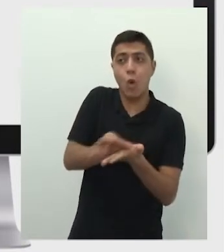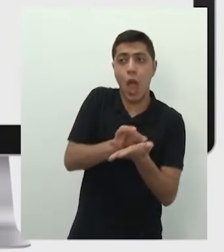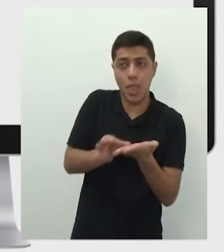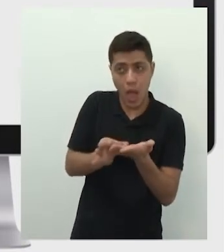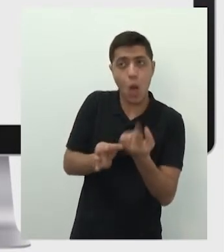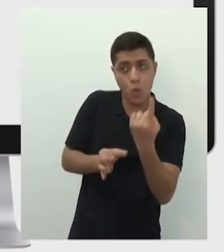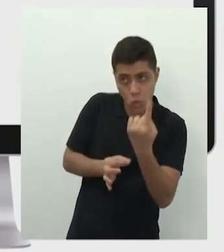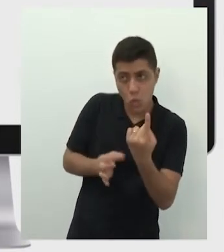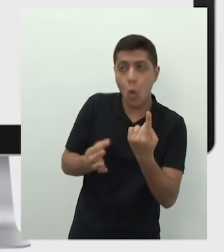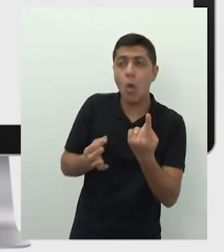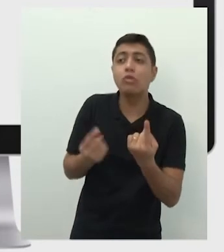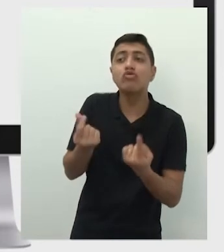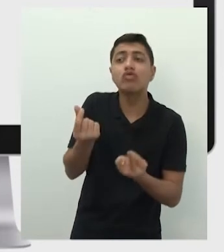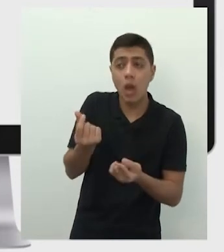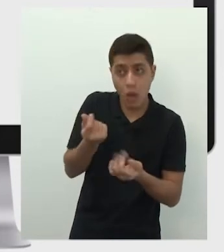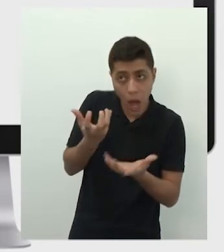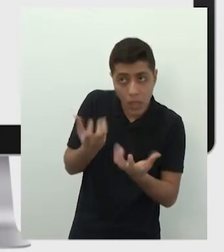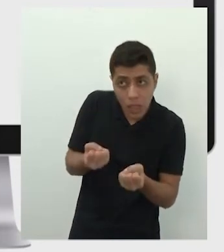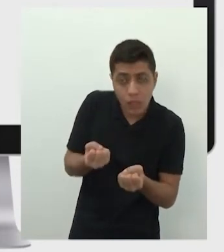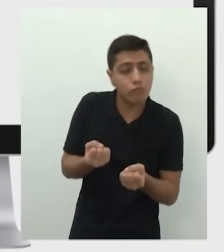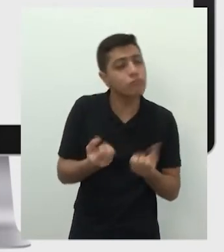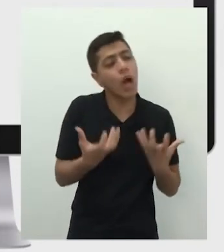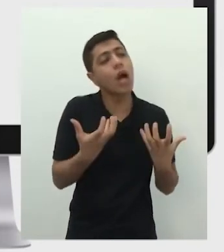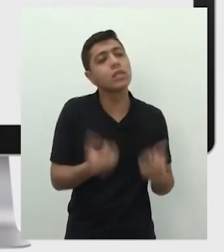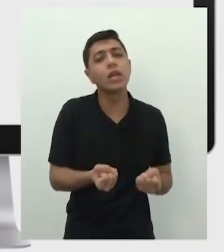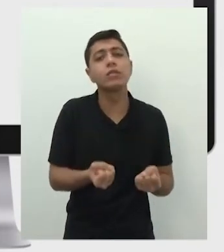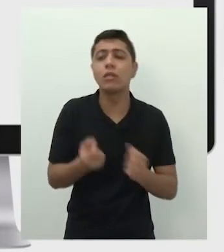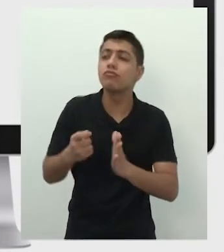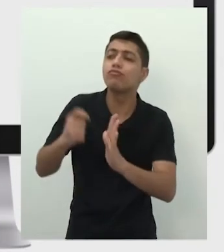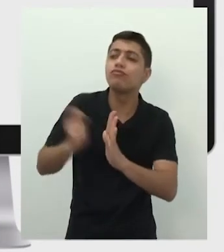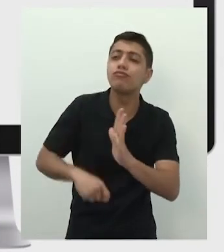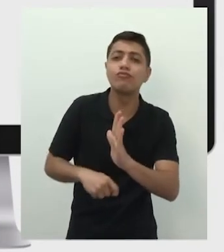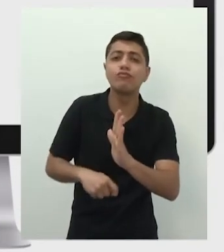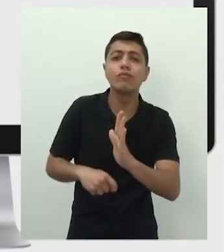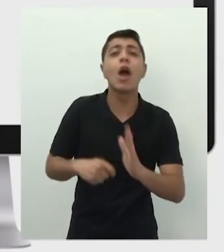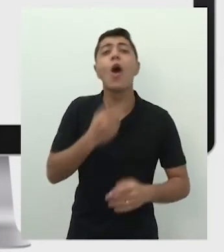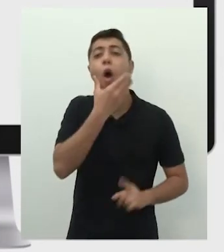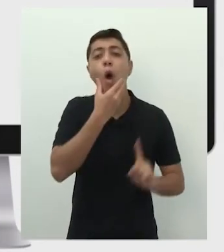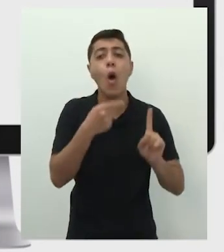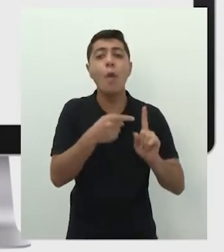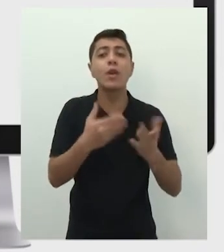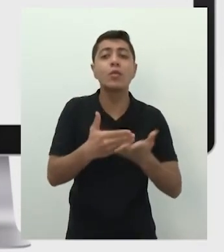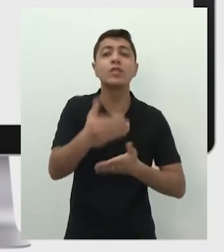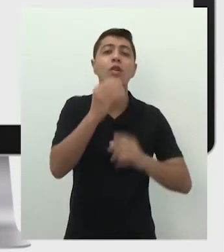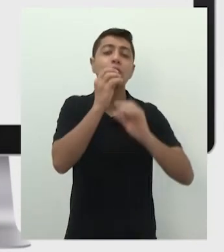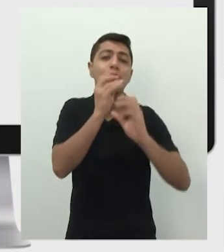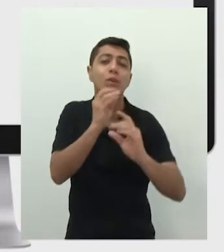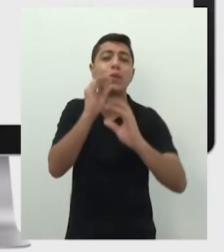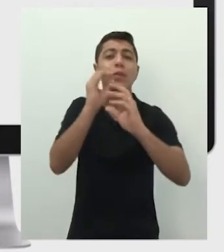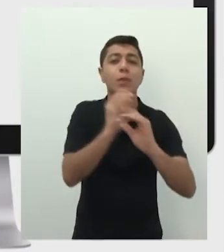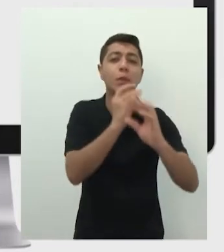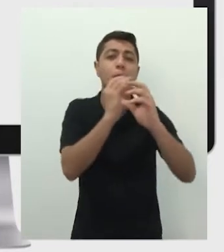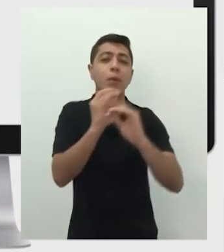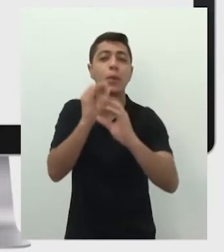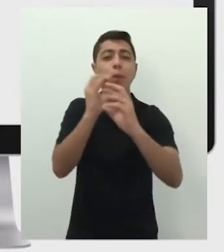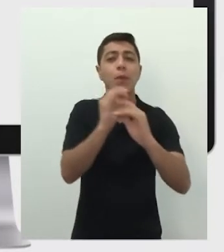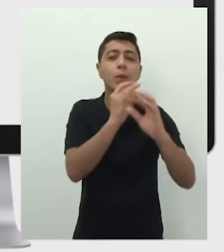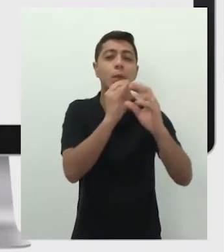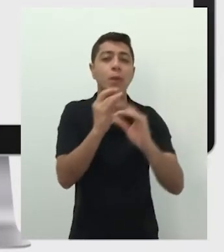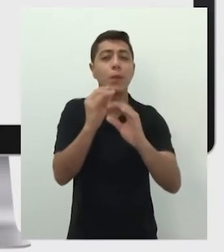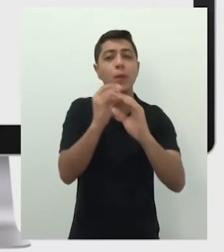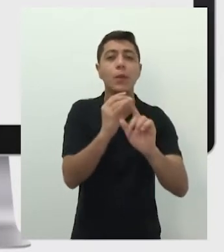e começou a tocar a sua flautinha. E tocando a sua flautinha, tirou todos os ratos da cidade